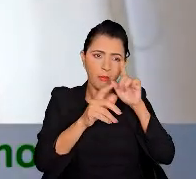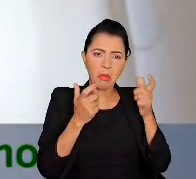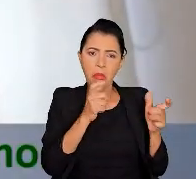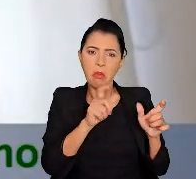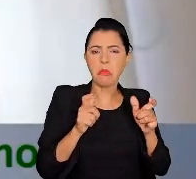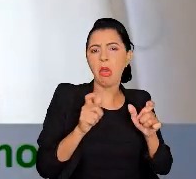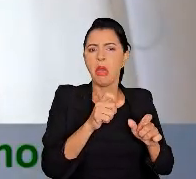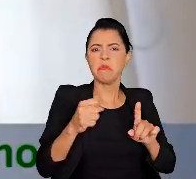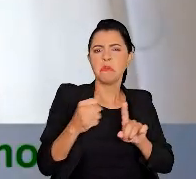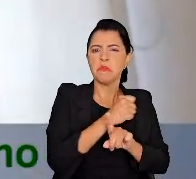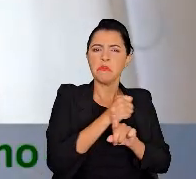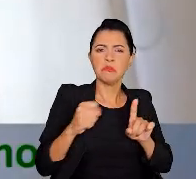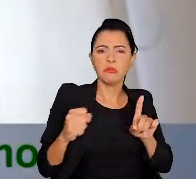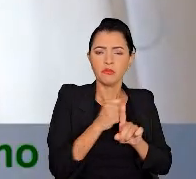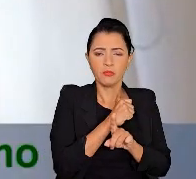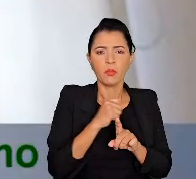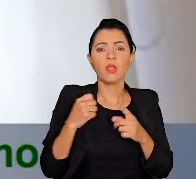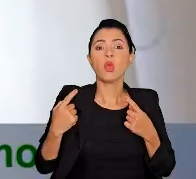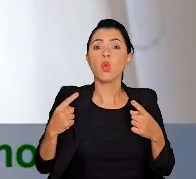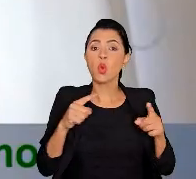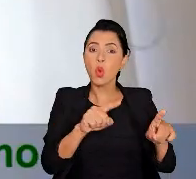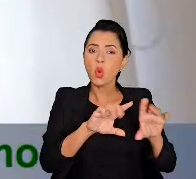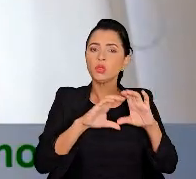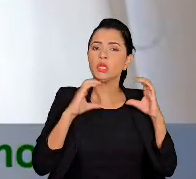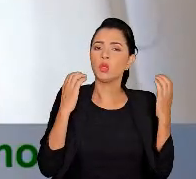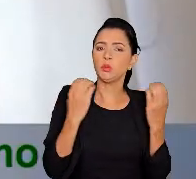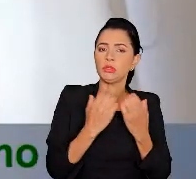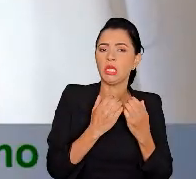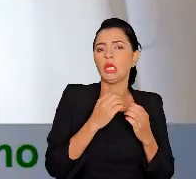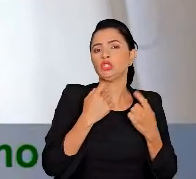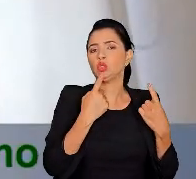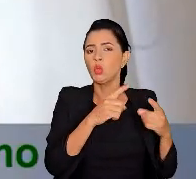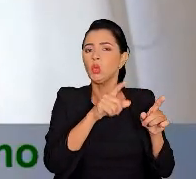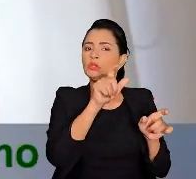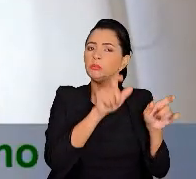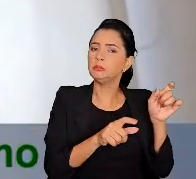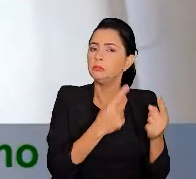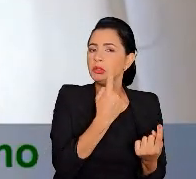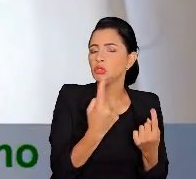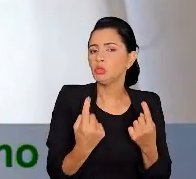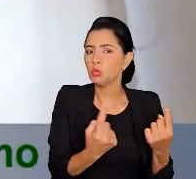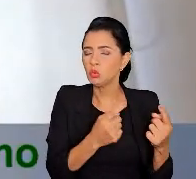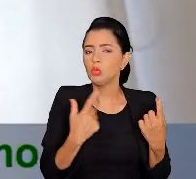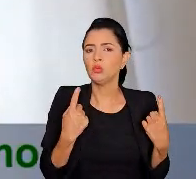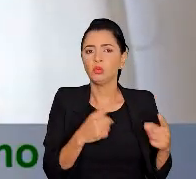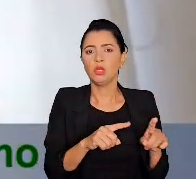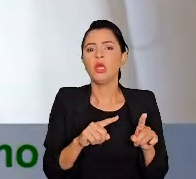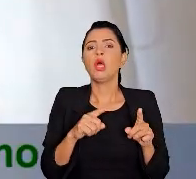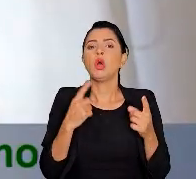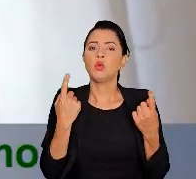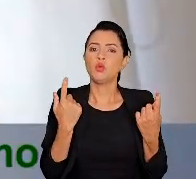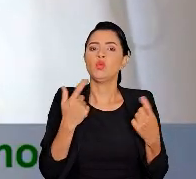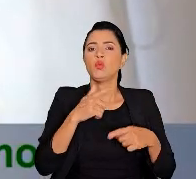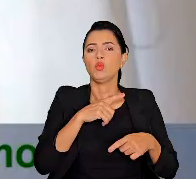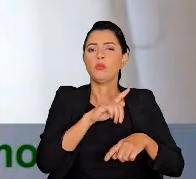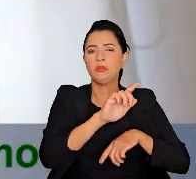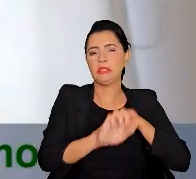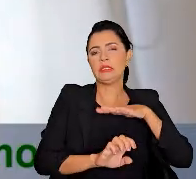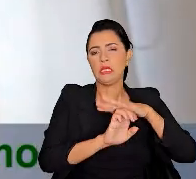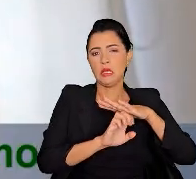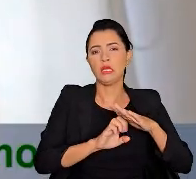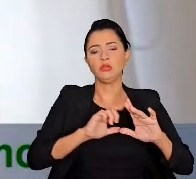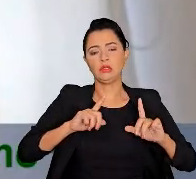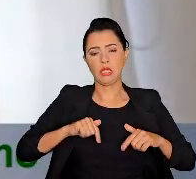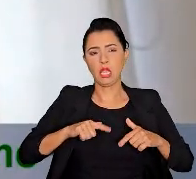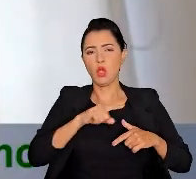físicas lançadas contra comunidades e indivíduos em todo o mundo e contra o Estado de Israel crescem e se